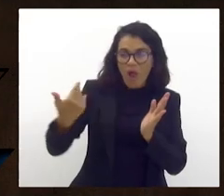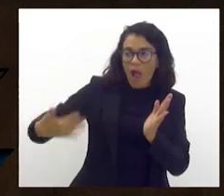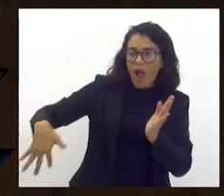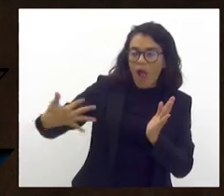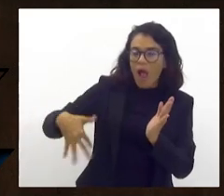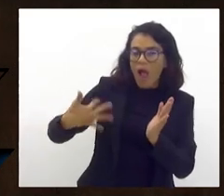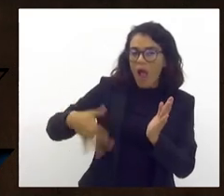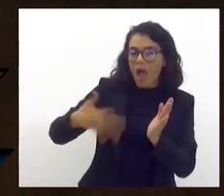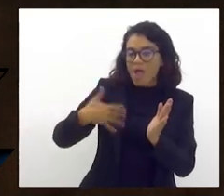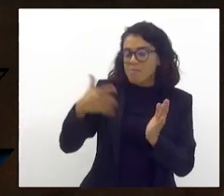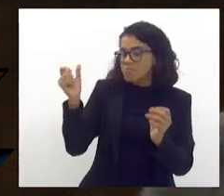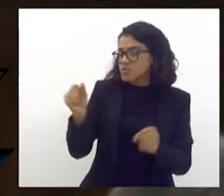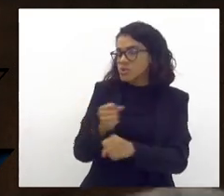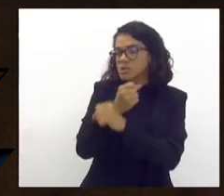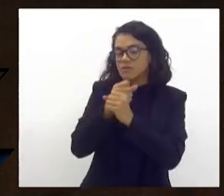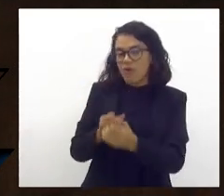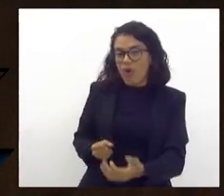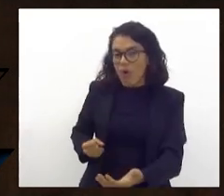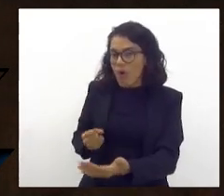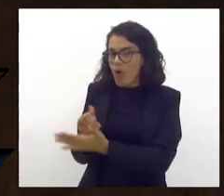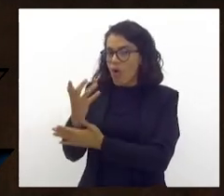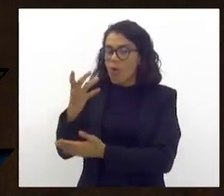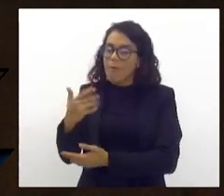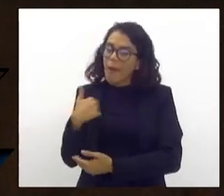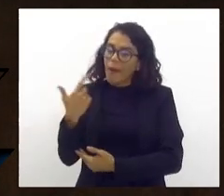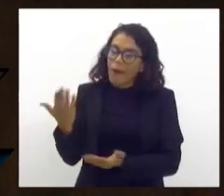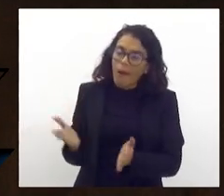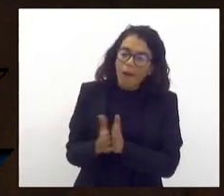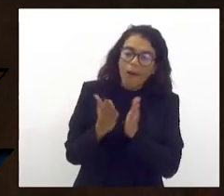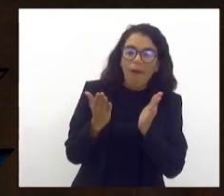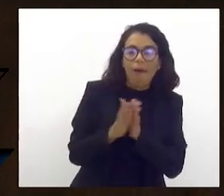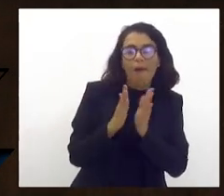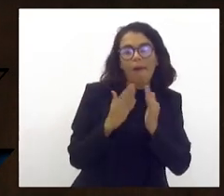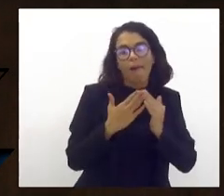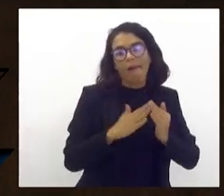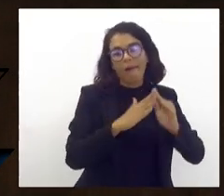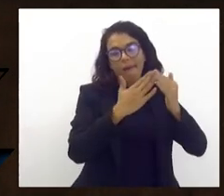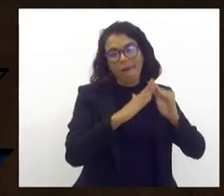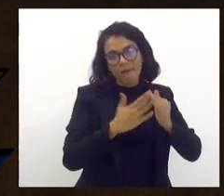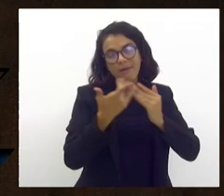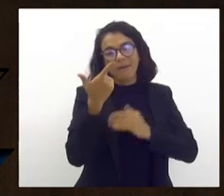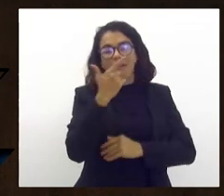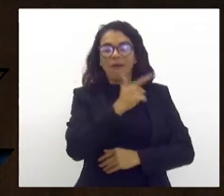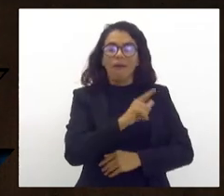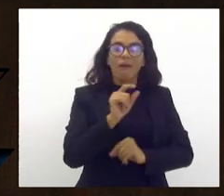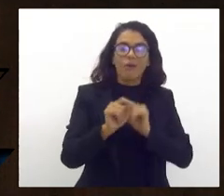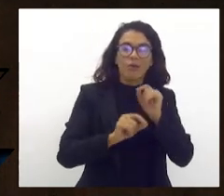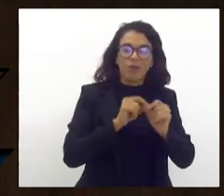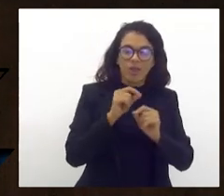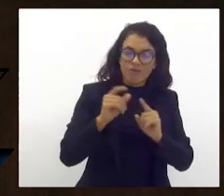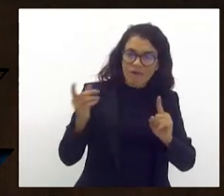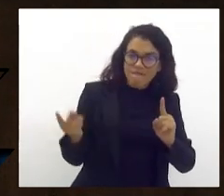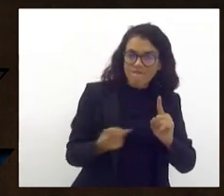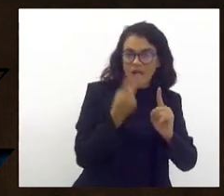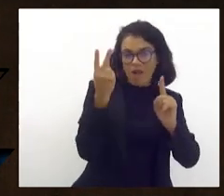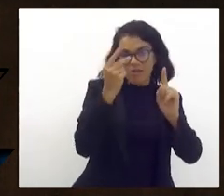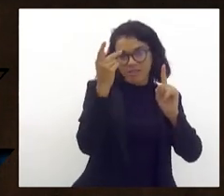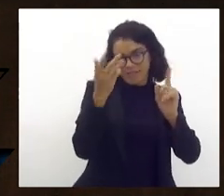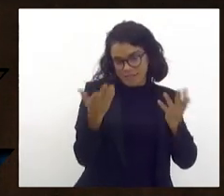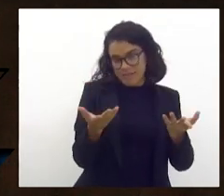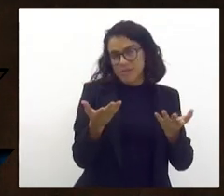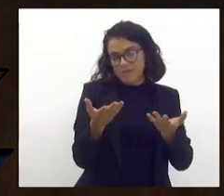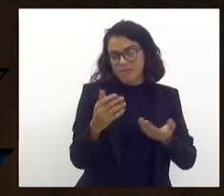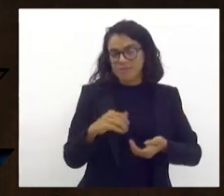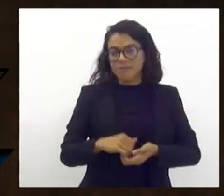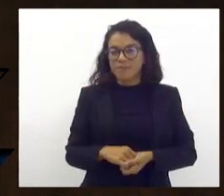e inacessíveis para a população de favela e periferia, a gente ganha aí um reconhecimento tão fundamental e importante para a